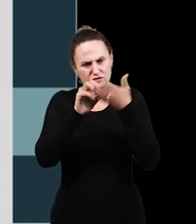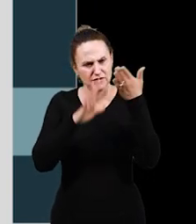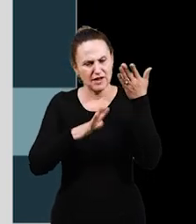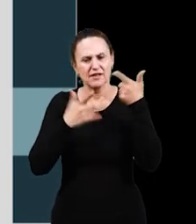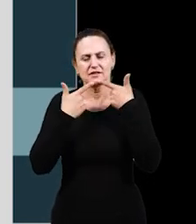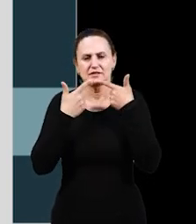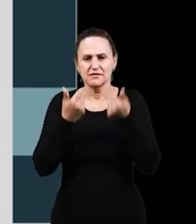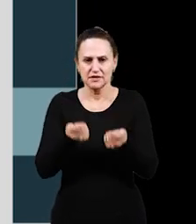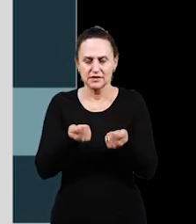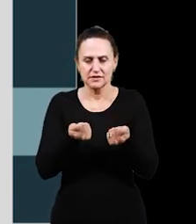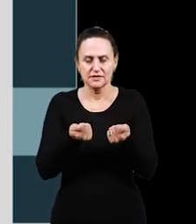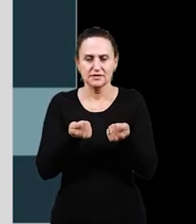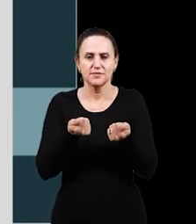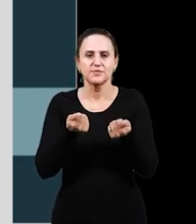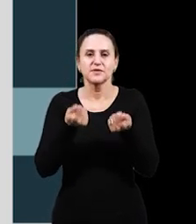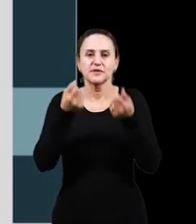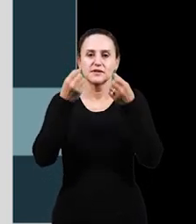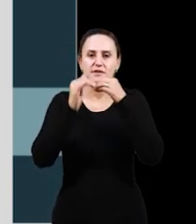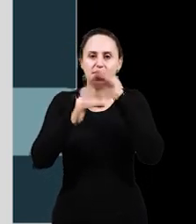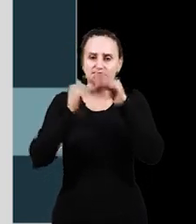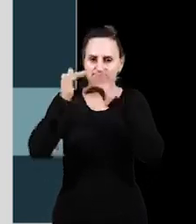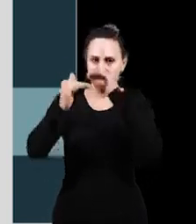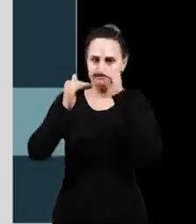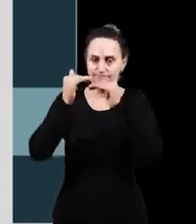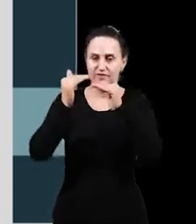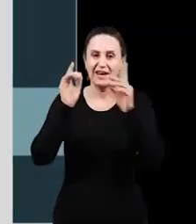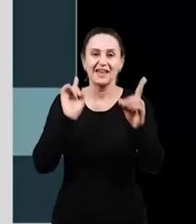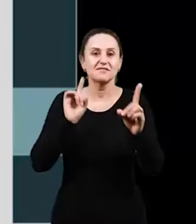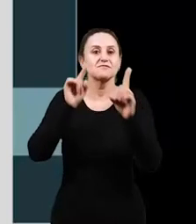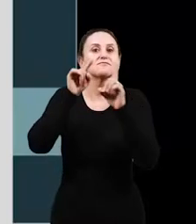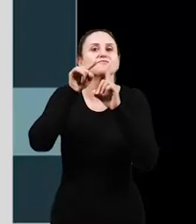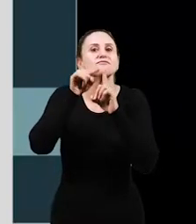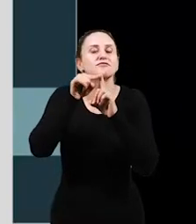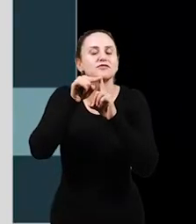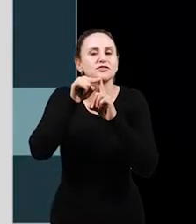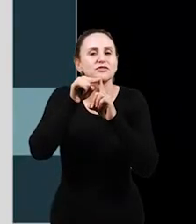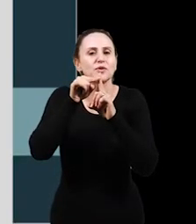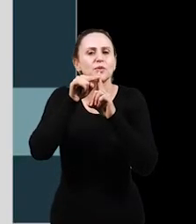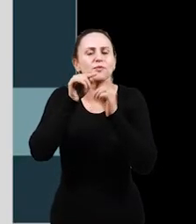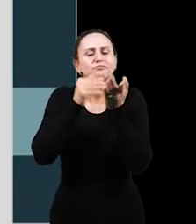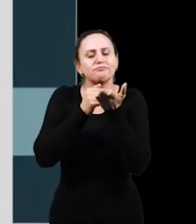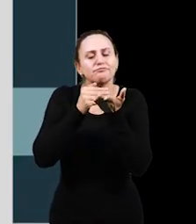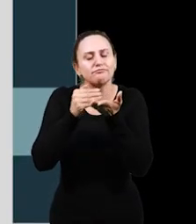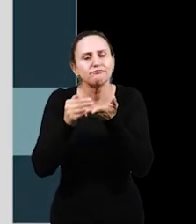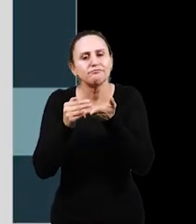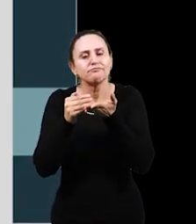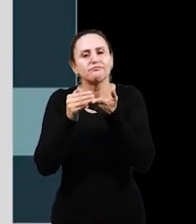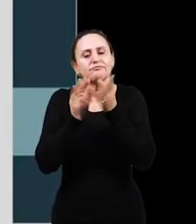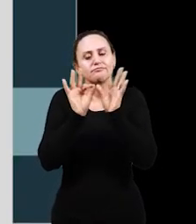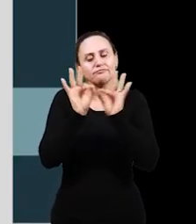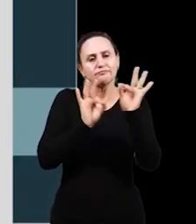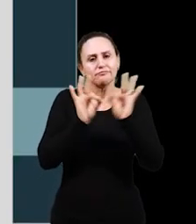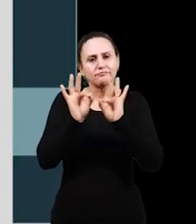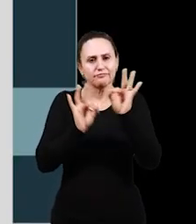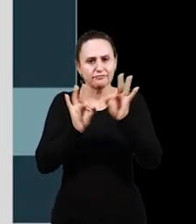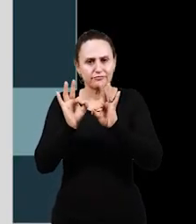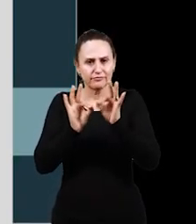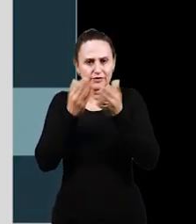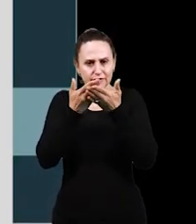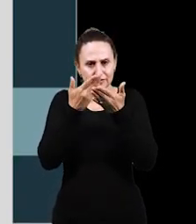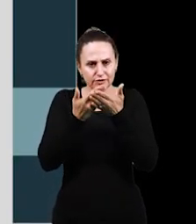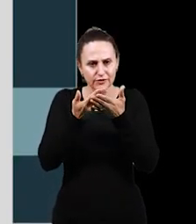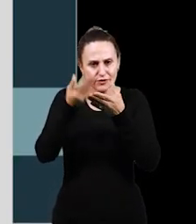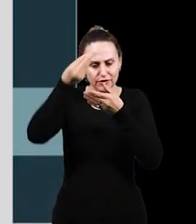organização e o funcionamento das unidades constituintes e os princípios que a regem centrando-os estudos na